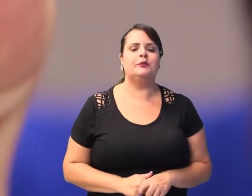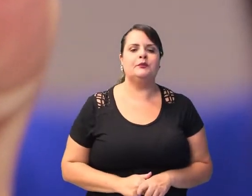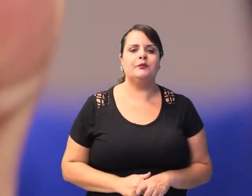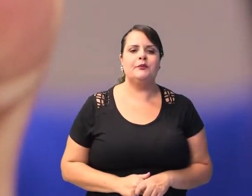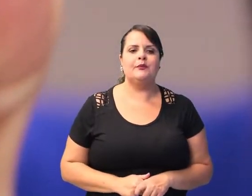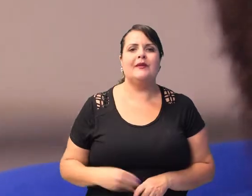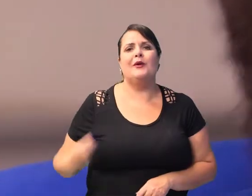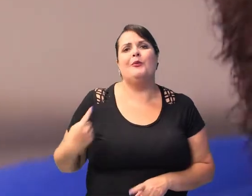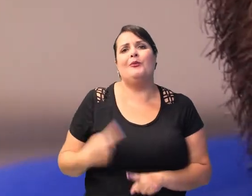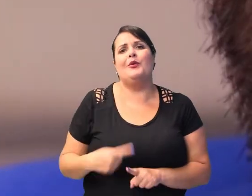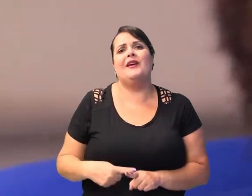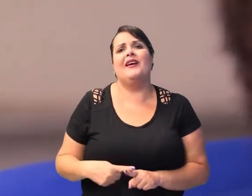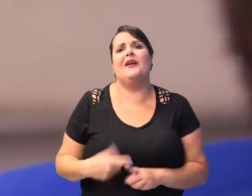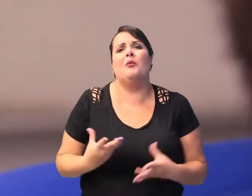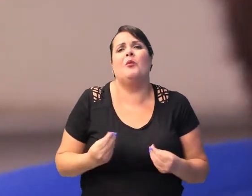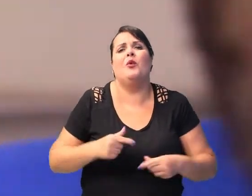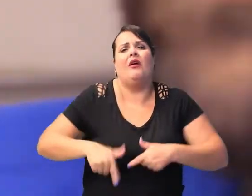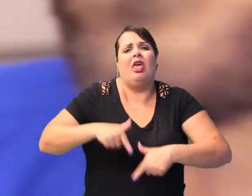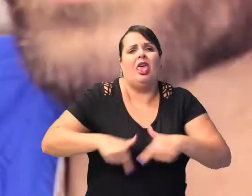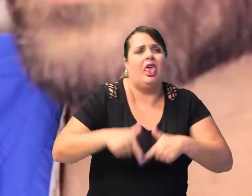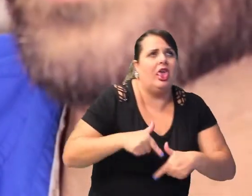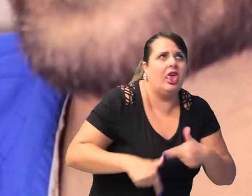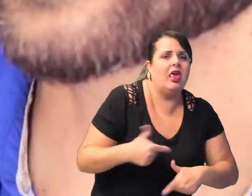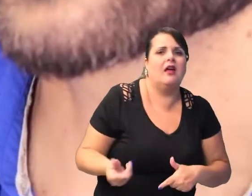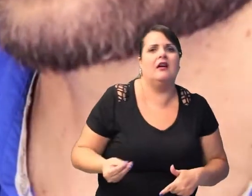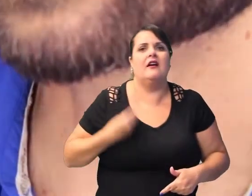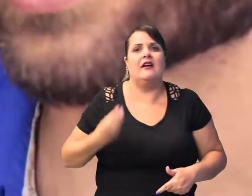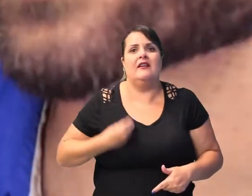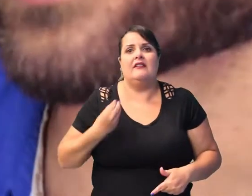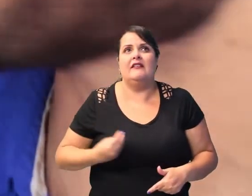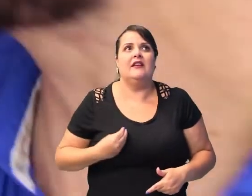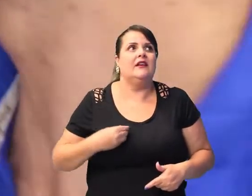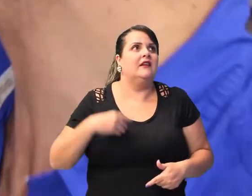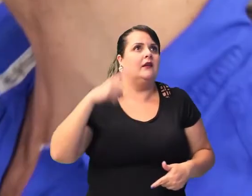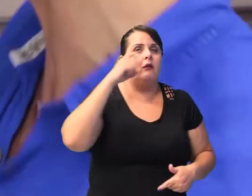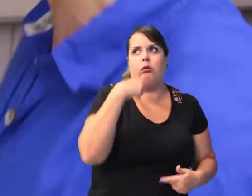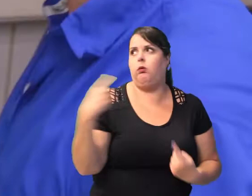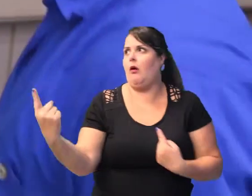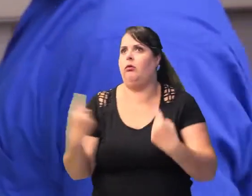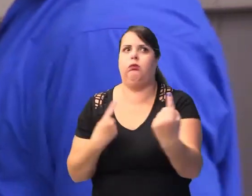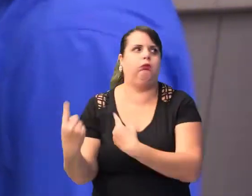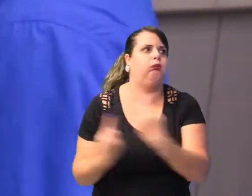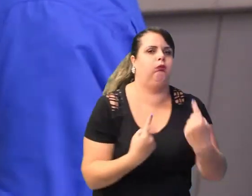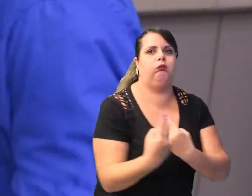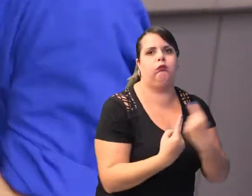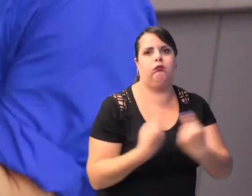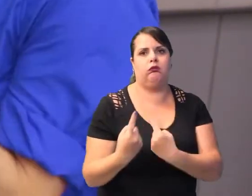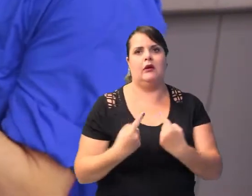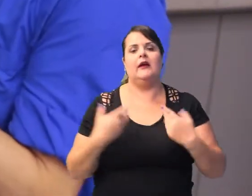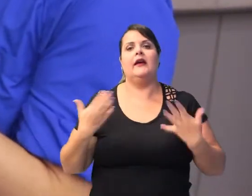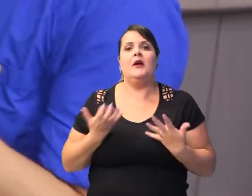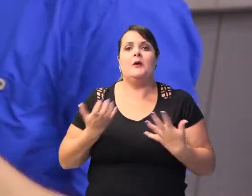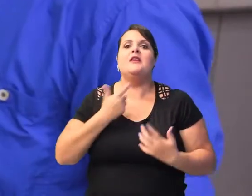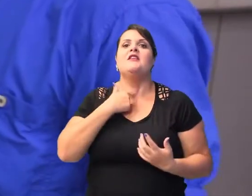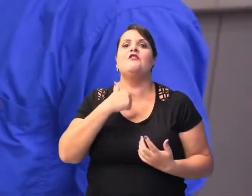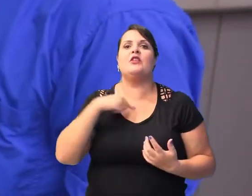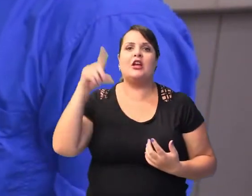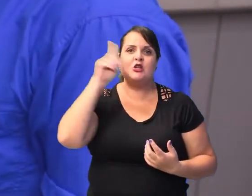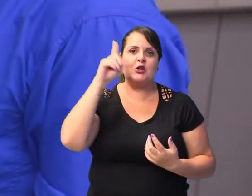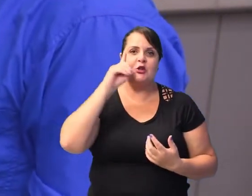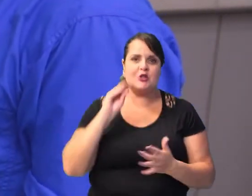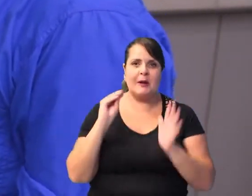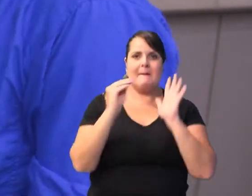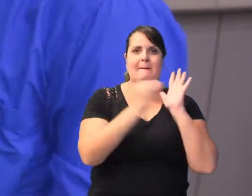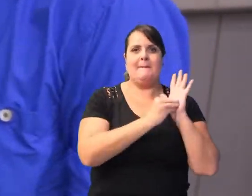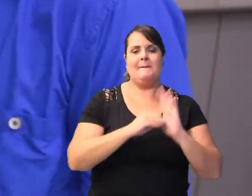mais nada diz é que assim a vida da gente é muito corrida não é verdade que a parada que esteja mas é eu gostaria de tirar todos os dias